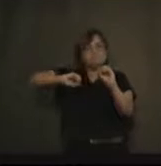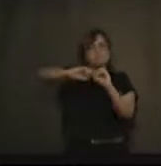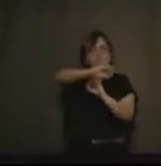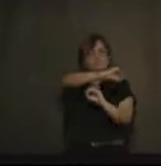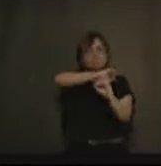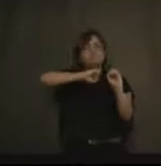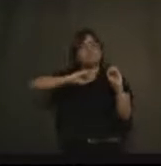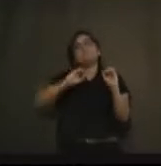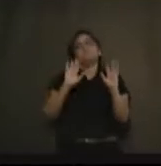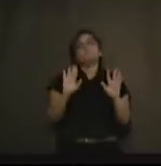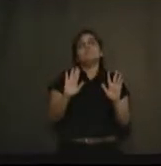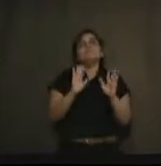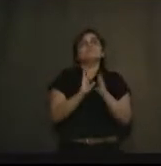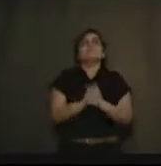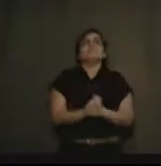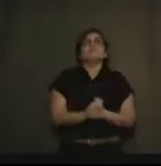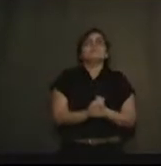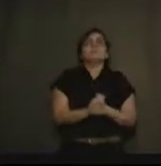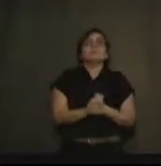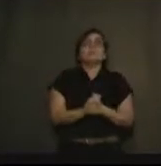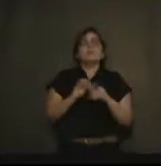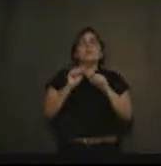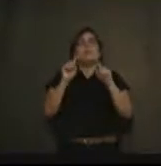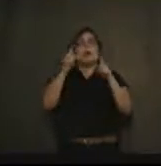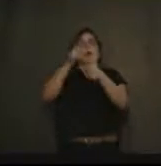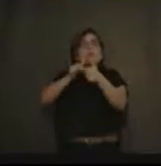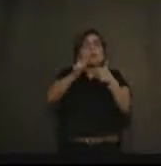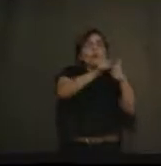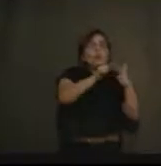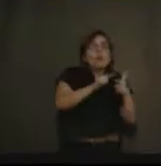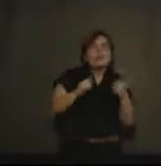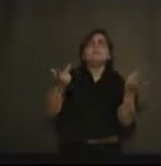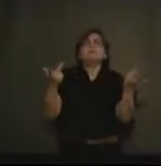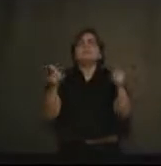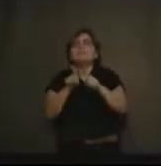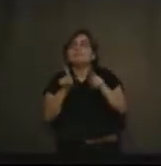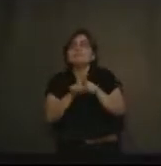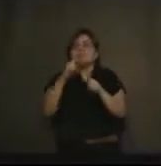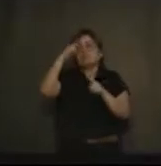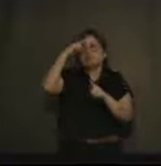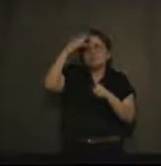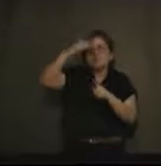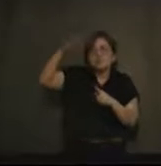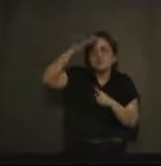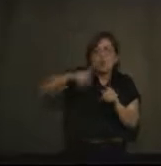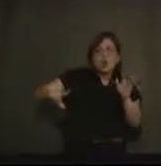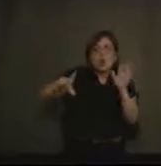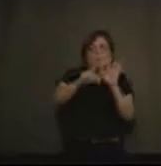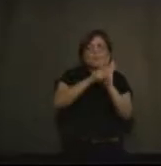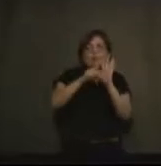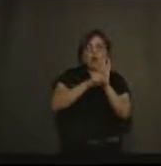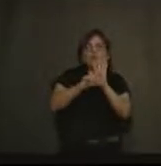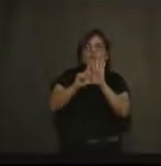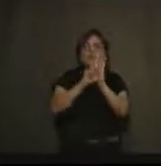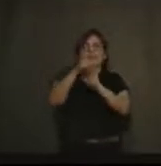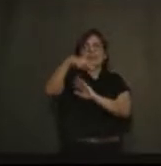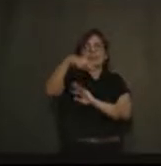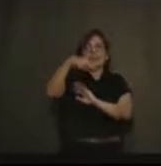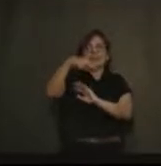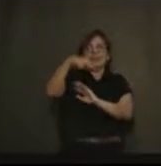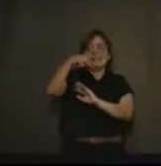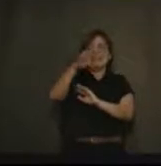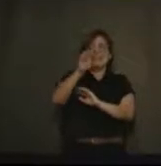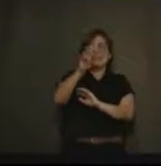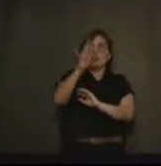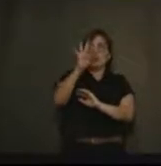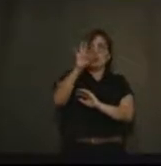colocada pelo próprio Poincaré, pelo próprio Newton, perdão, já tinha sido colocada pelo próprio Newton, e Newton acreditava